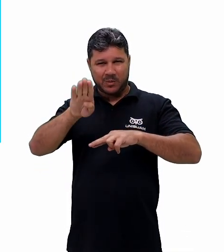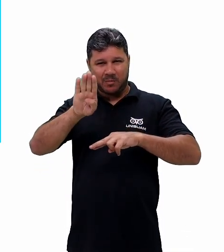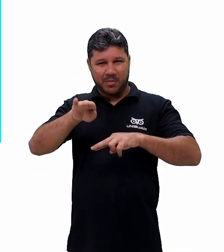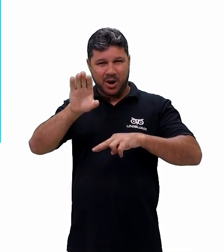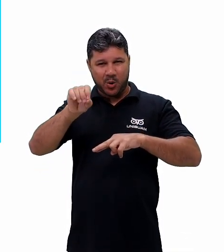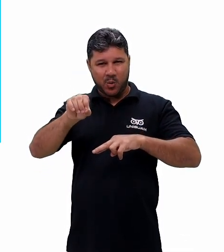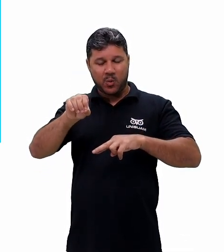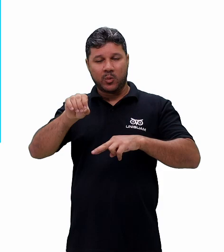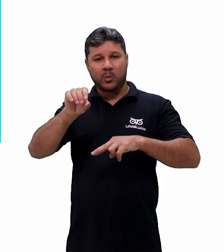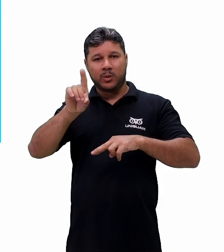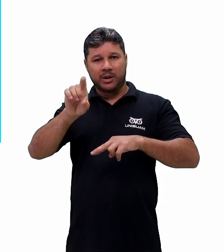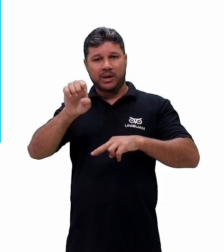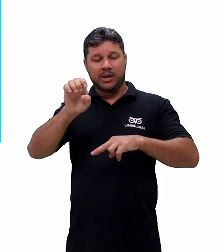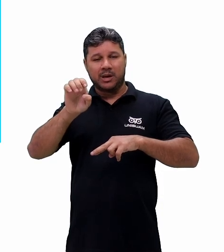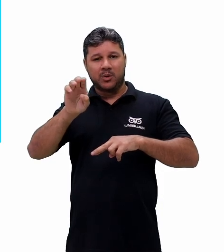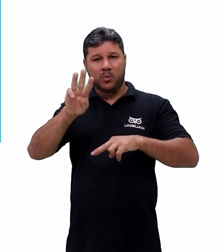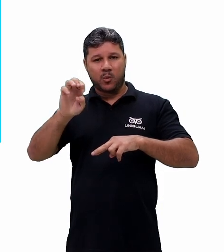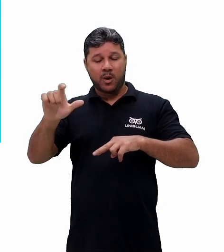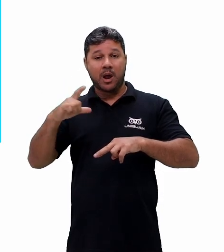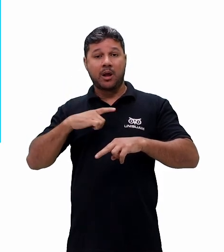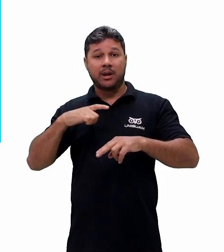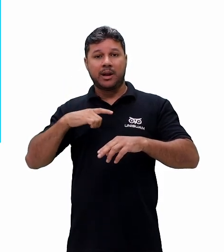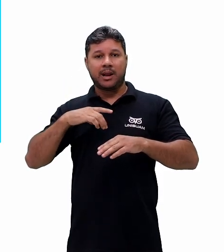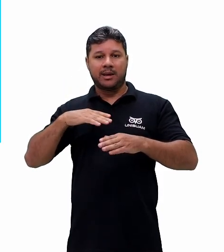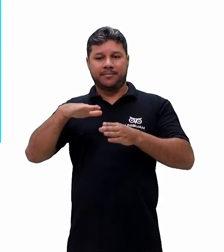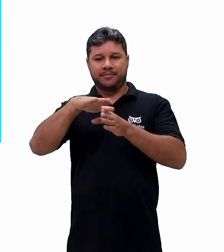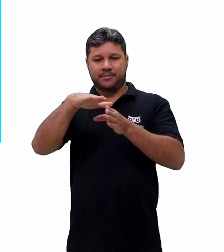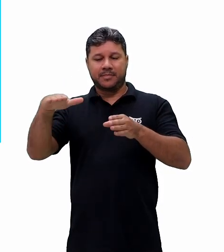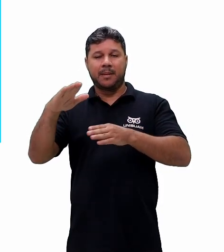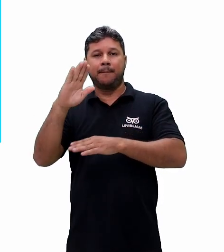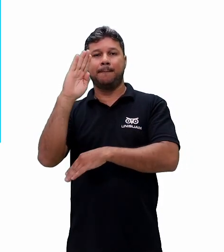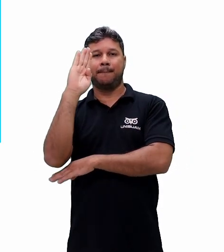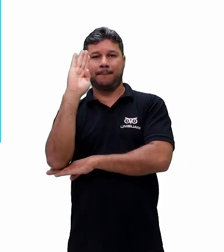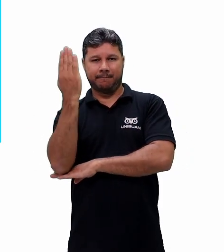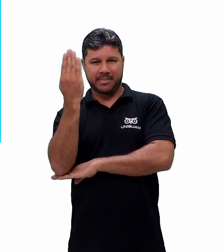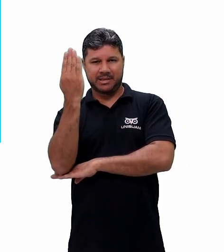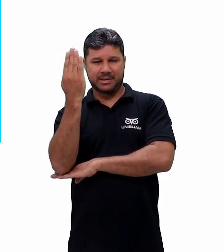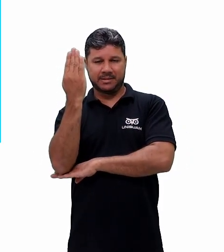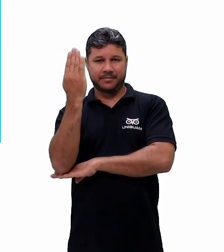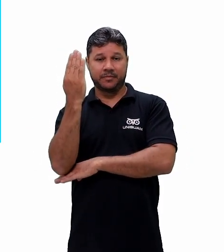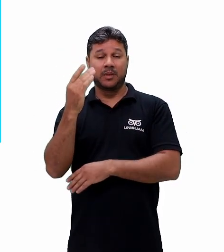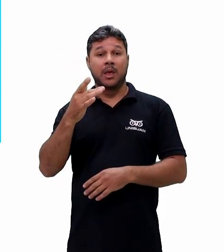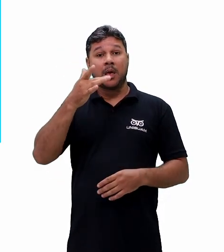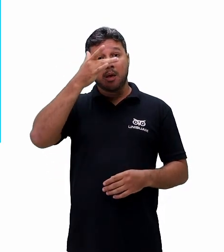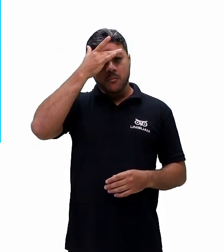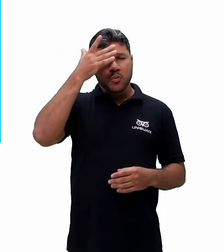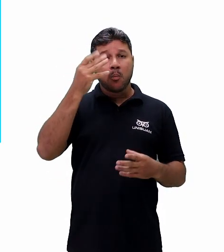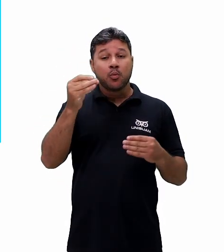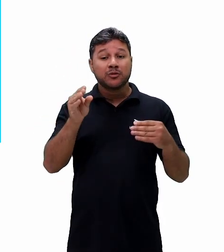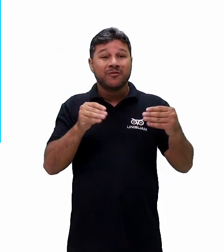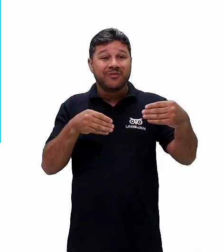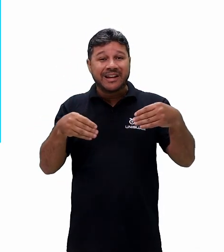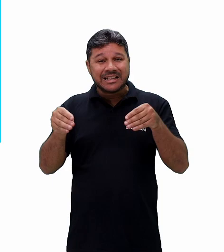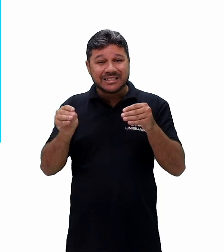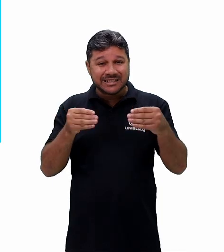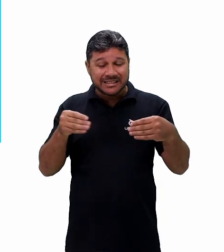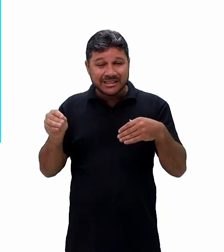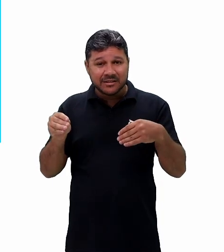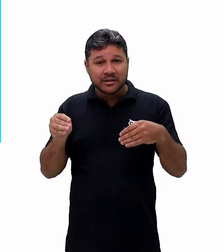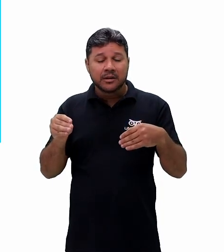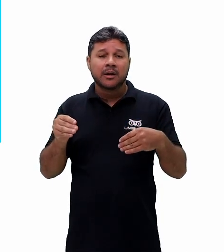Ele tem uma base inferior e uma base superior de madeira. Indivíduos muito